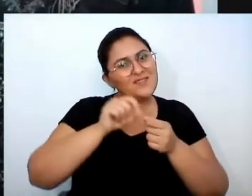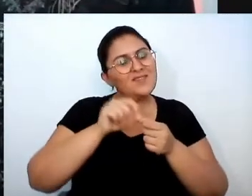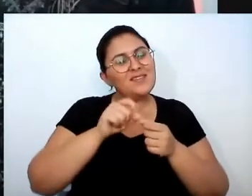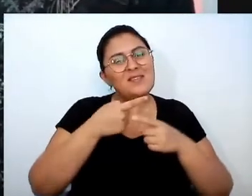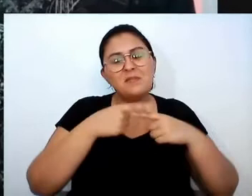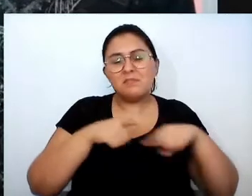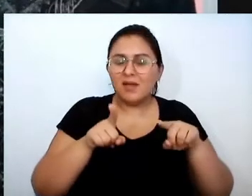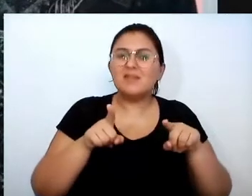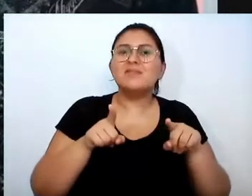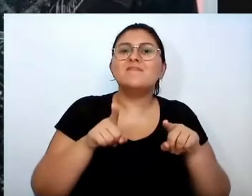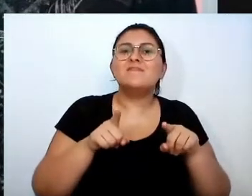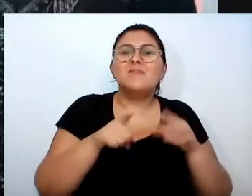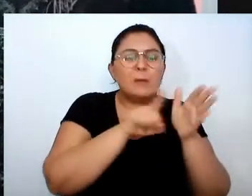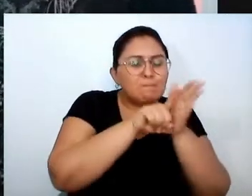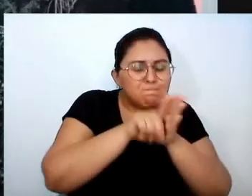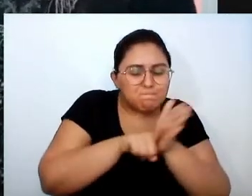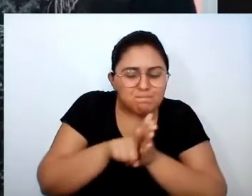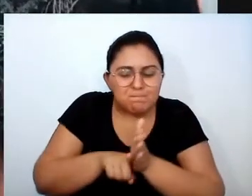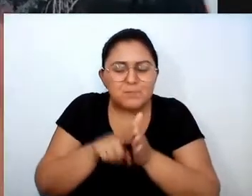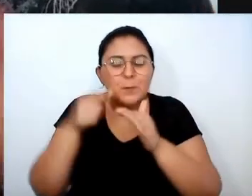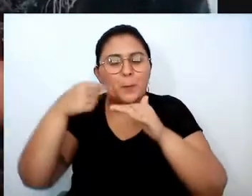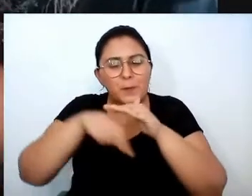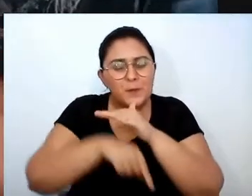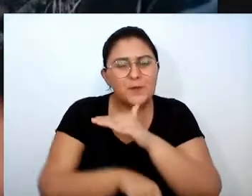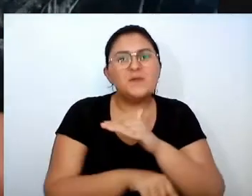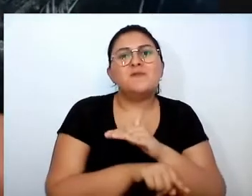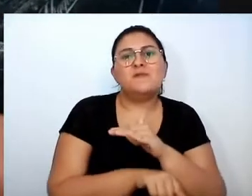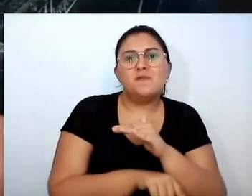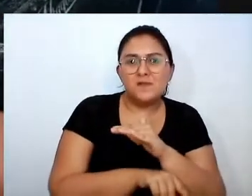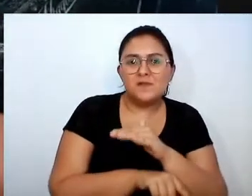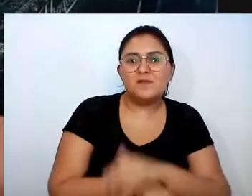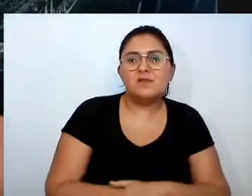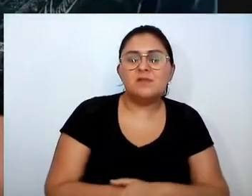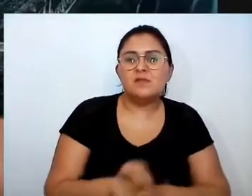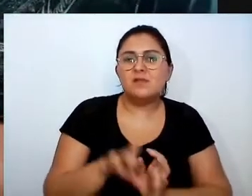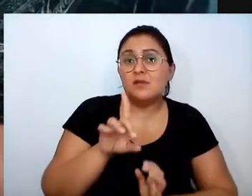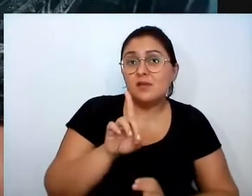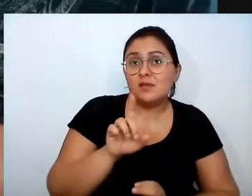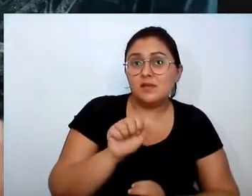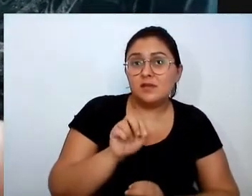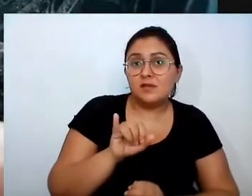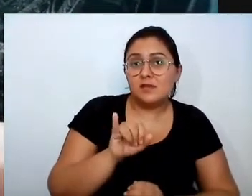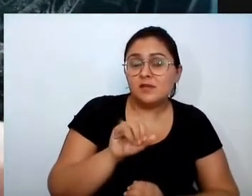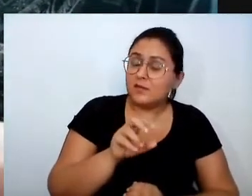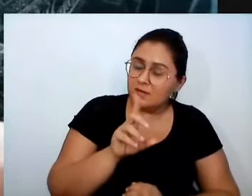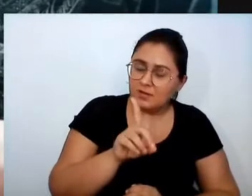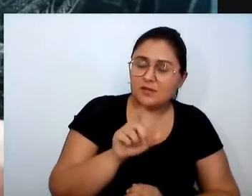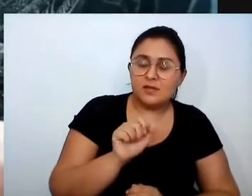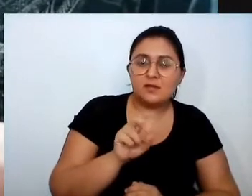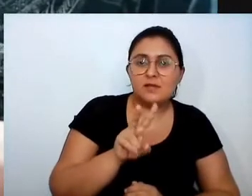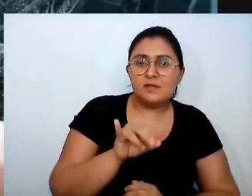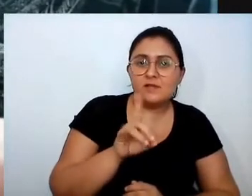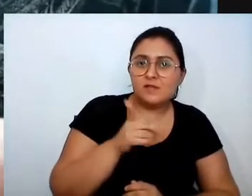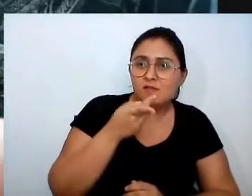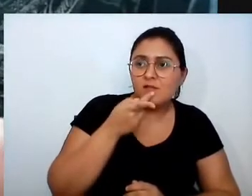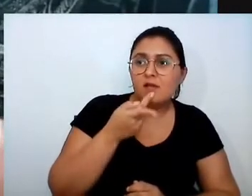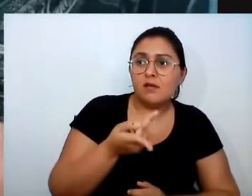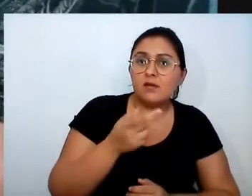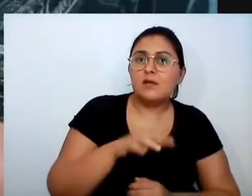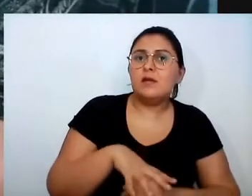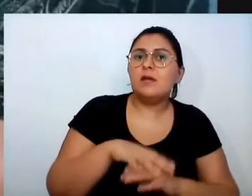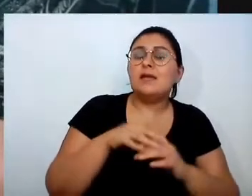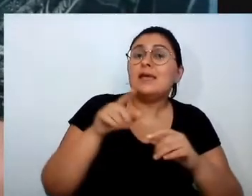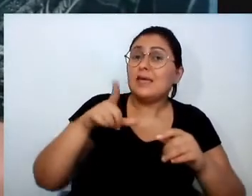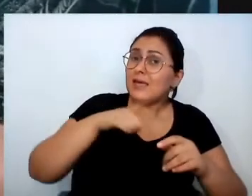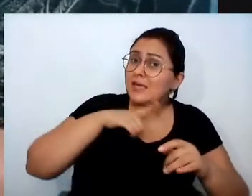tem que Aham. fazer uma pesquisa longa, né? Sim. E aí também vai muito do feedback que vocês dão, né? Sim, você,